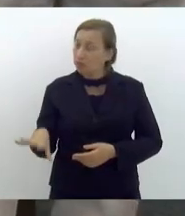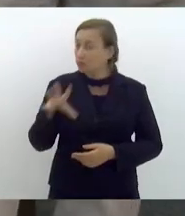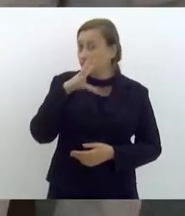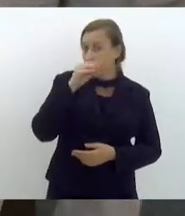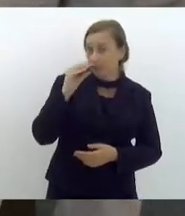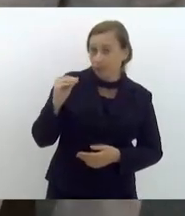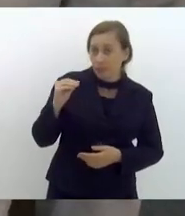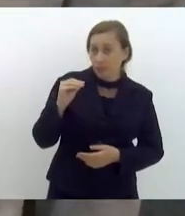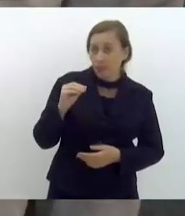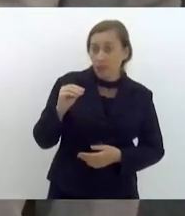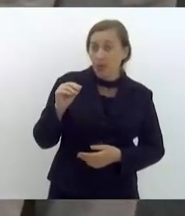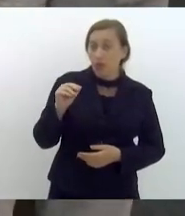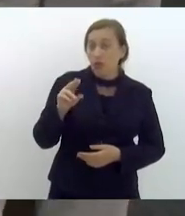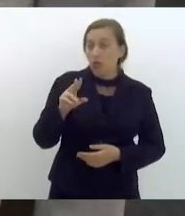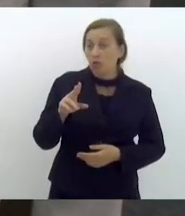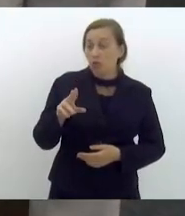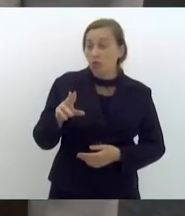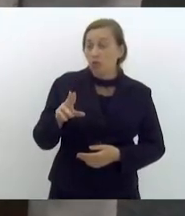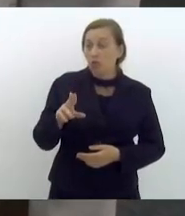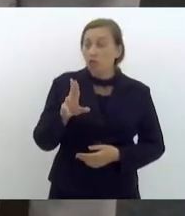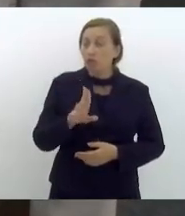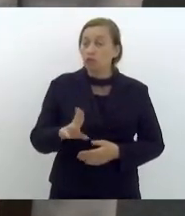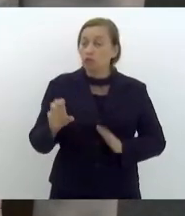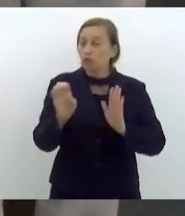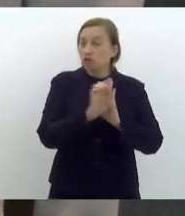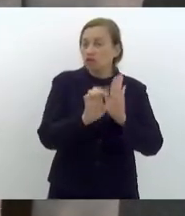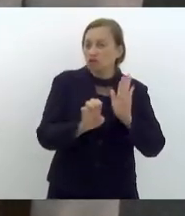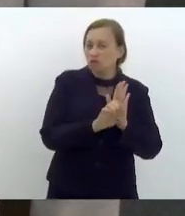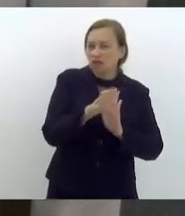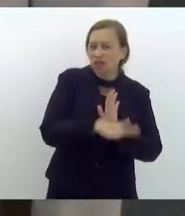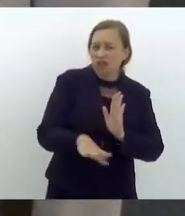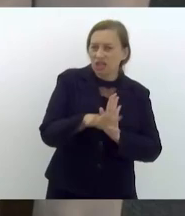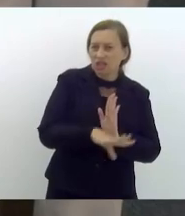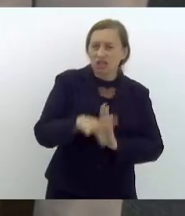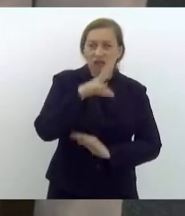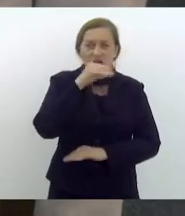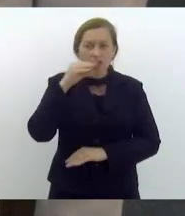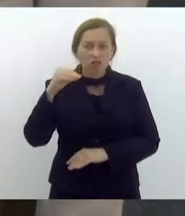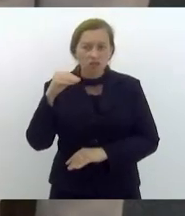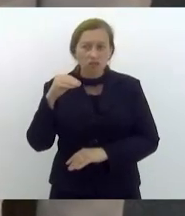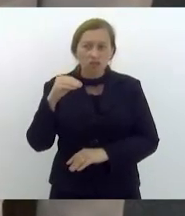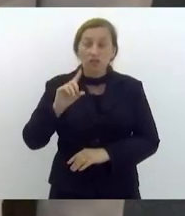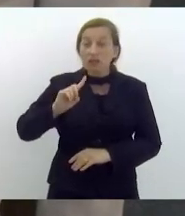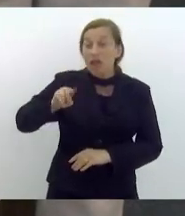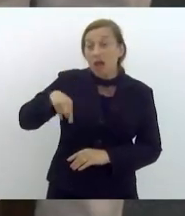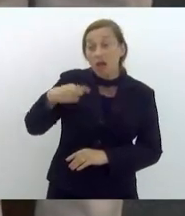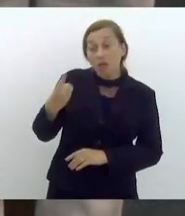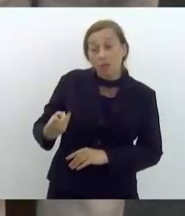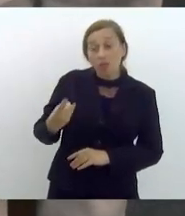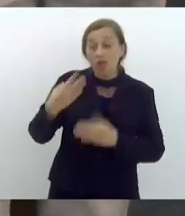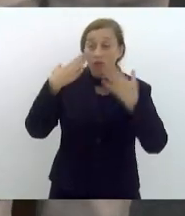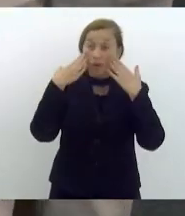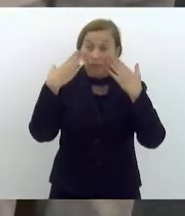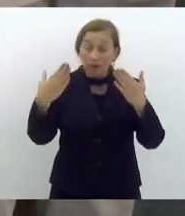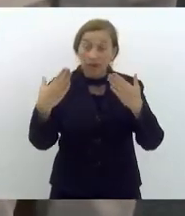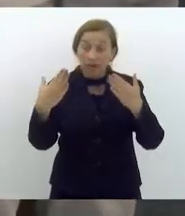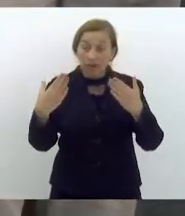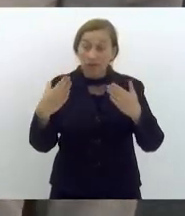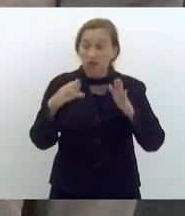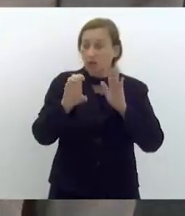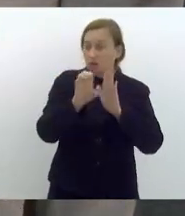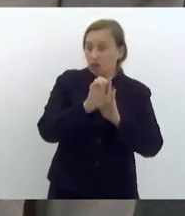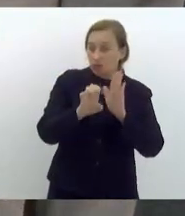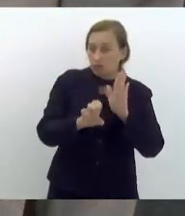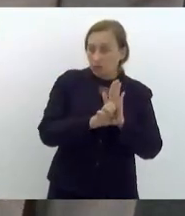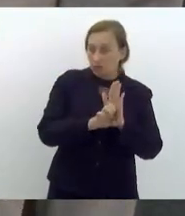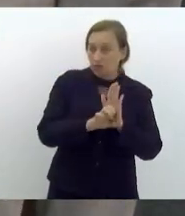adolescente usufruir do Estatuto da Criança e do Adolescente depois foi apresentado um eca e